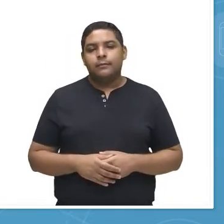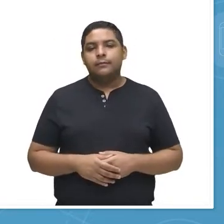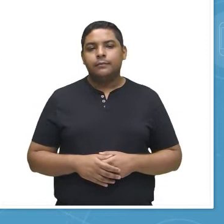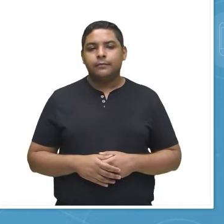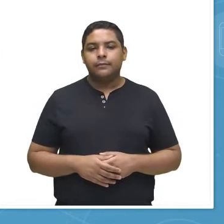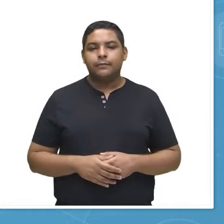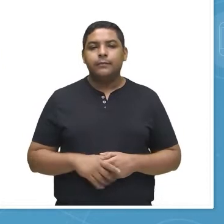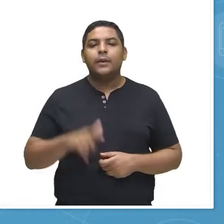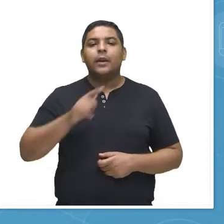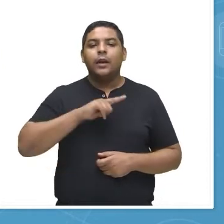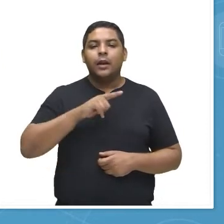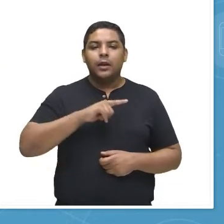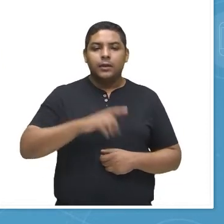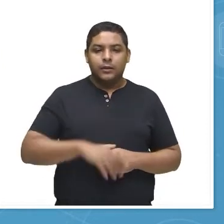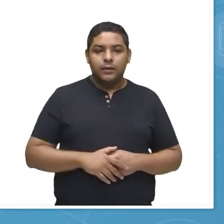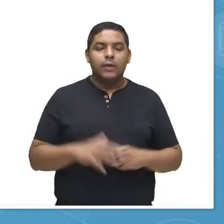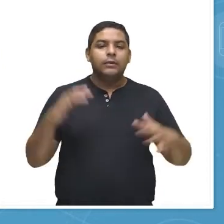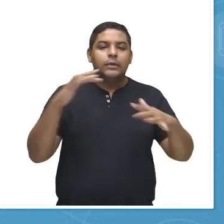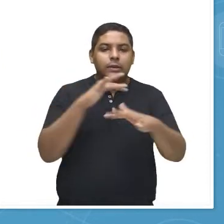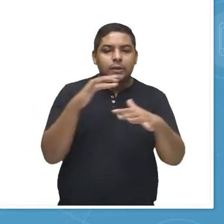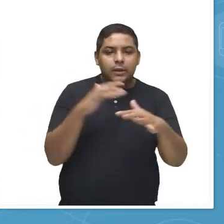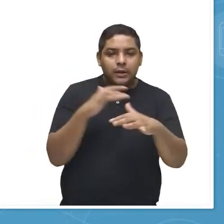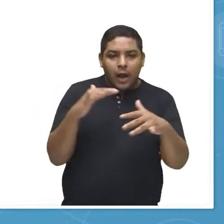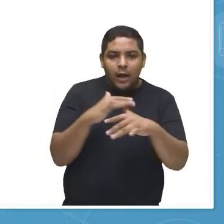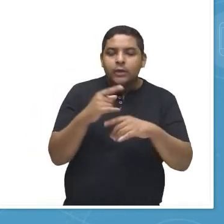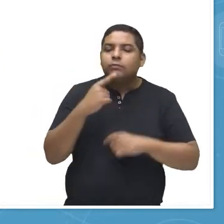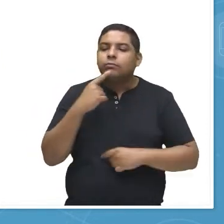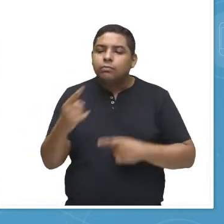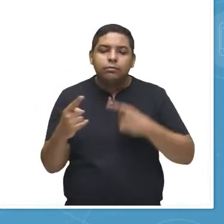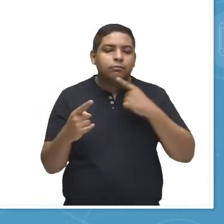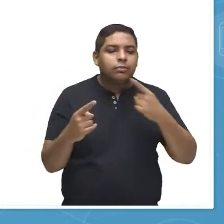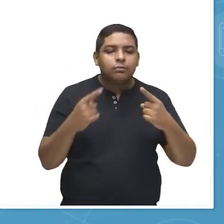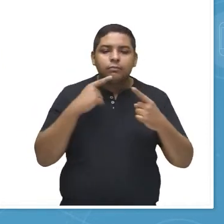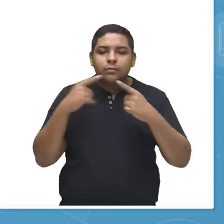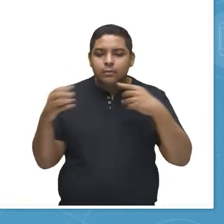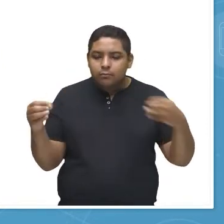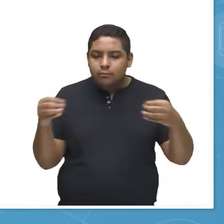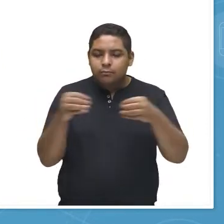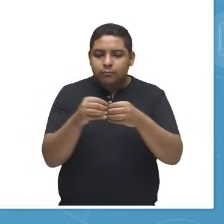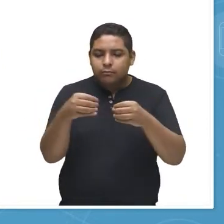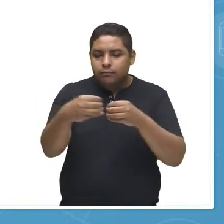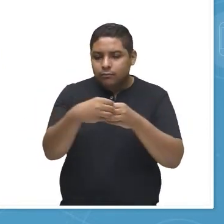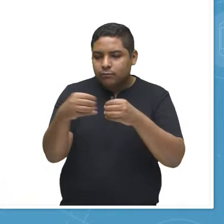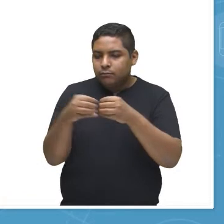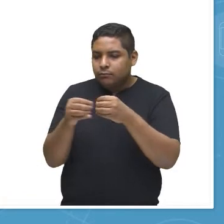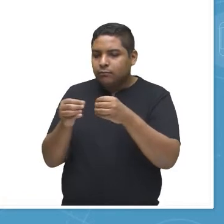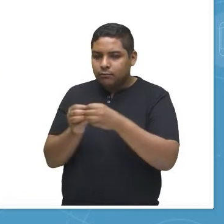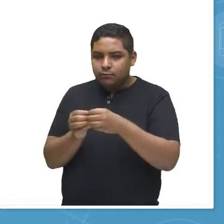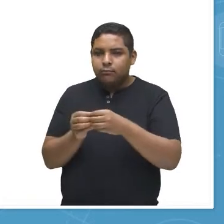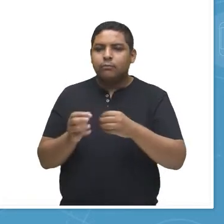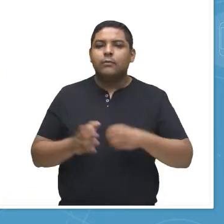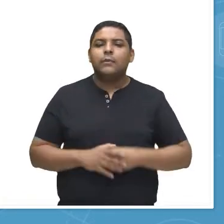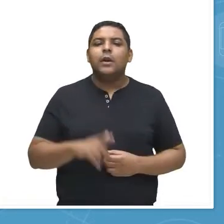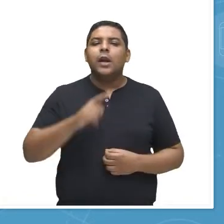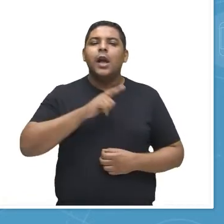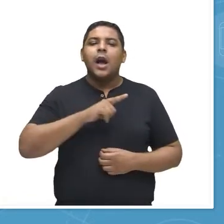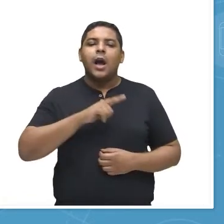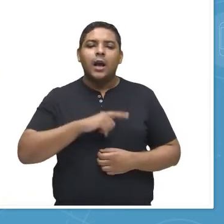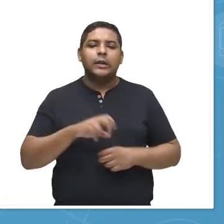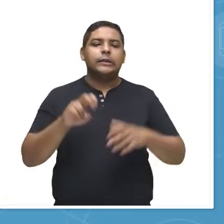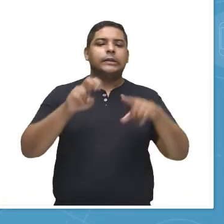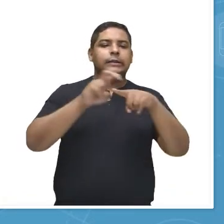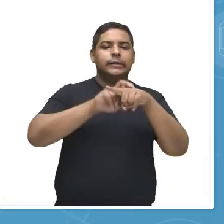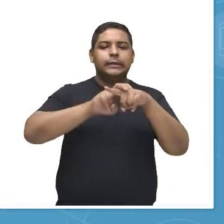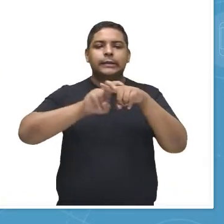tem cidades metropolitanas no entorno da cidade de São Paulo. Então, você tem acesso por meio de trem, você tem acesso por meio